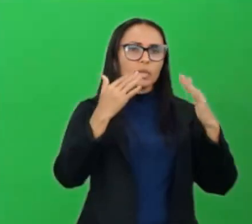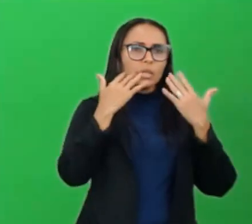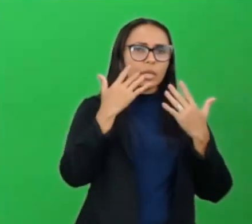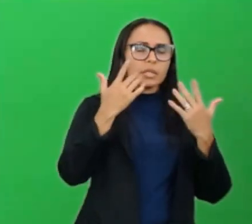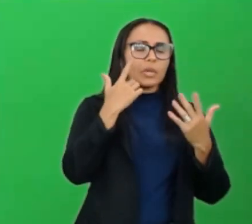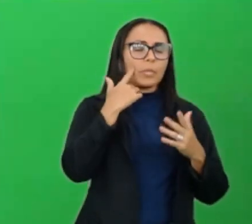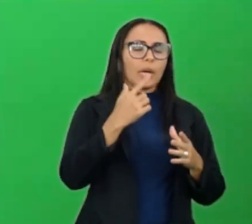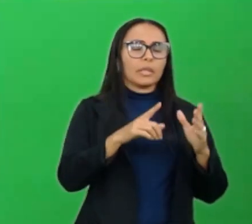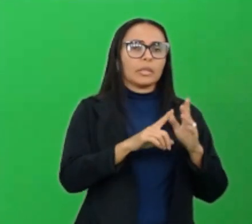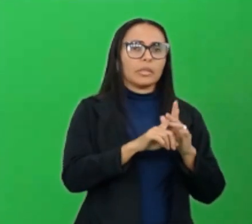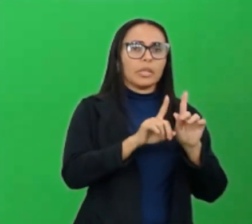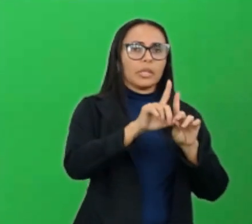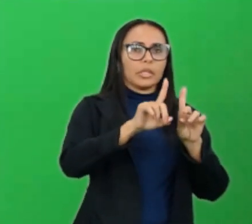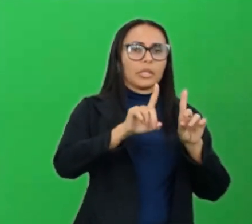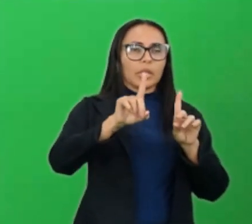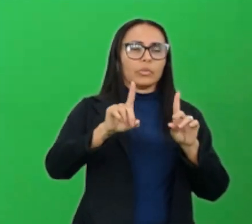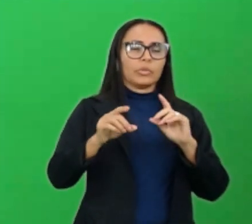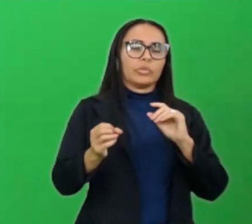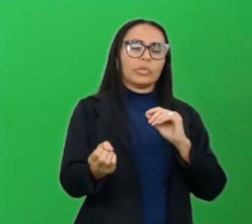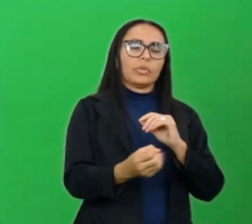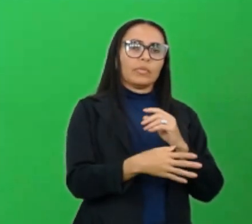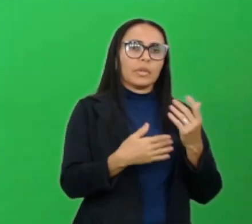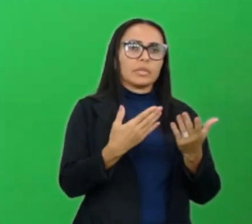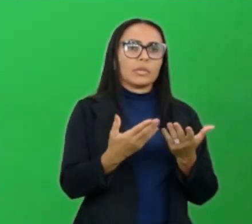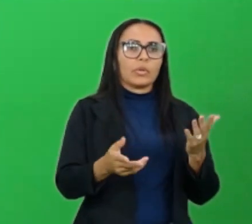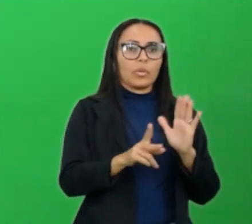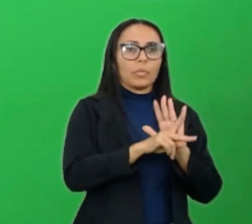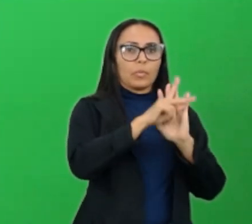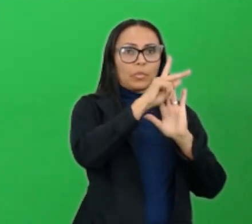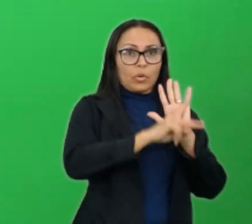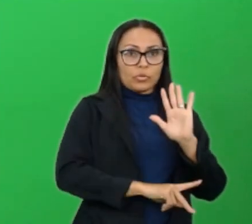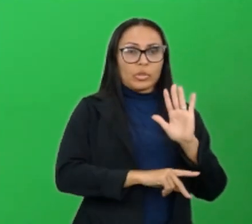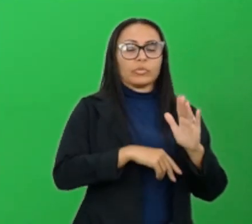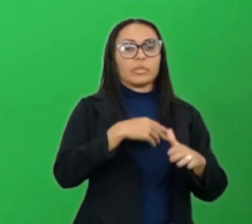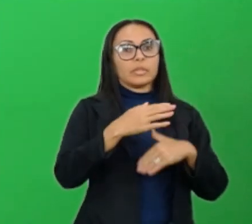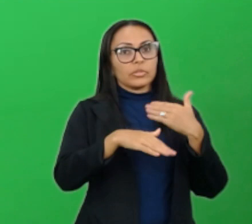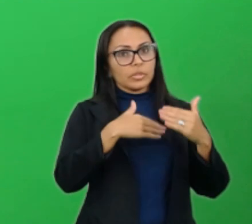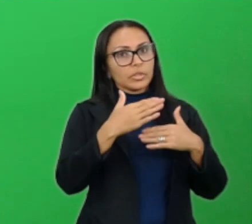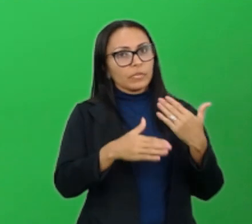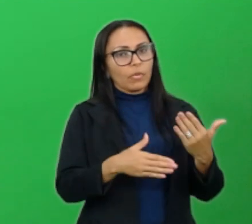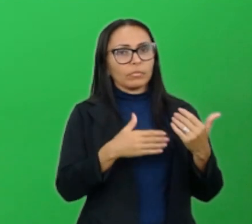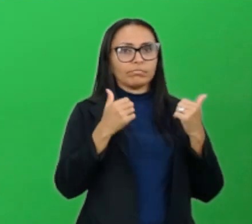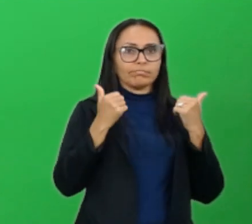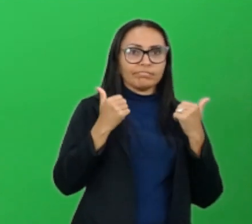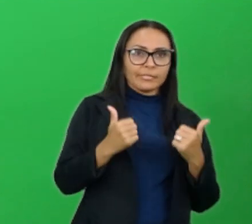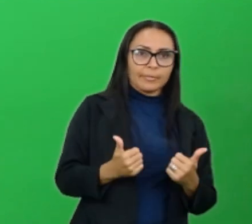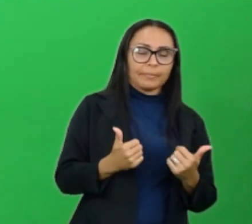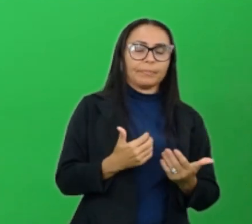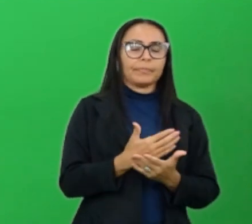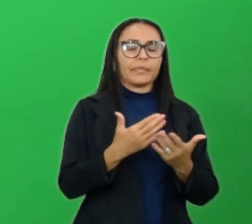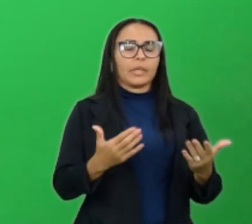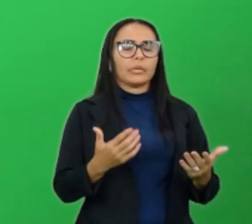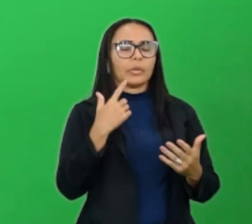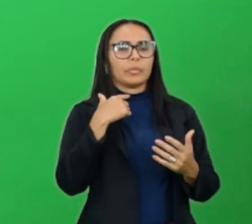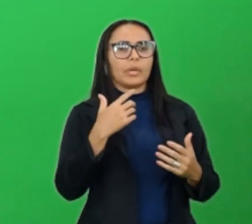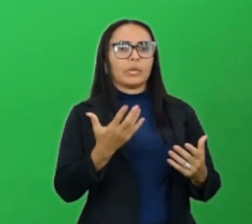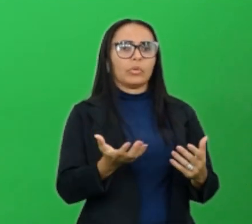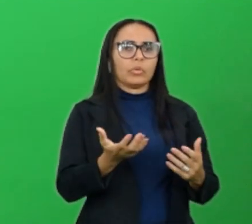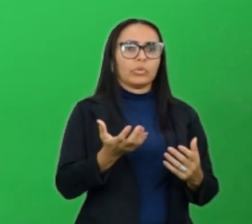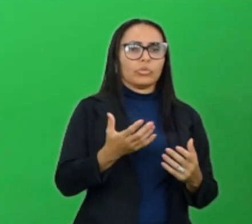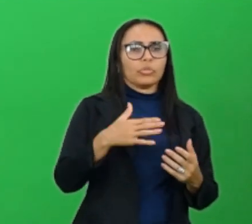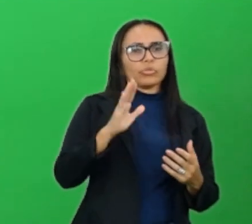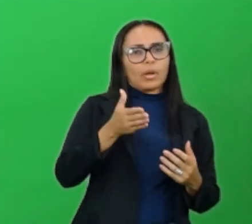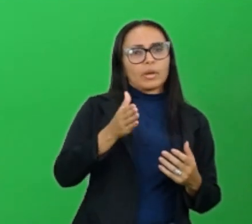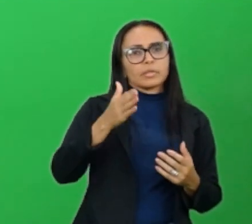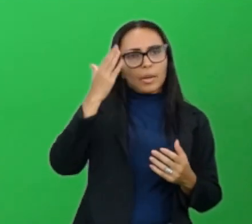de inovação, que é o foco do projeto que a gente desenvolve. Tá? Bom, agora que já sabemos o que são